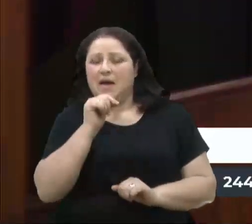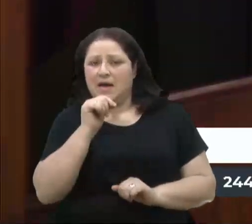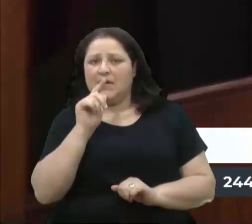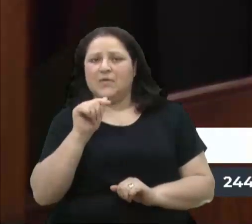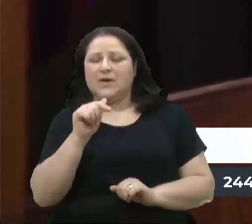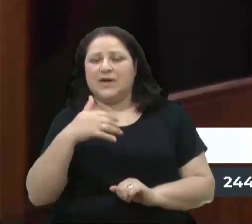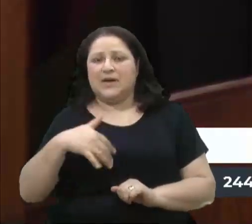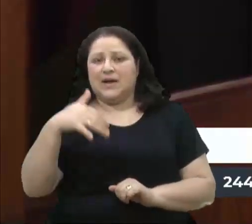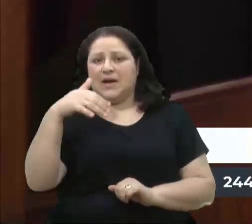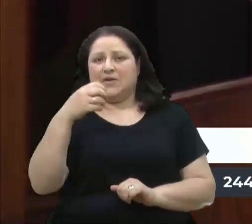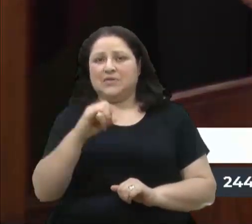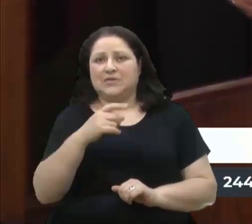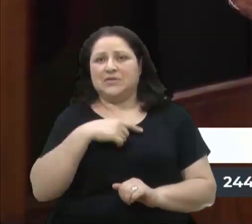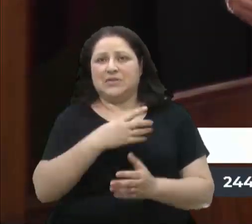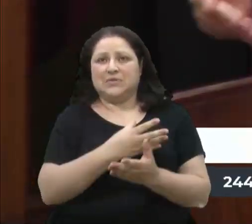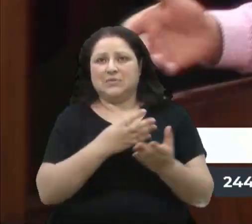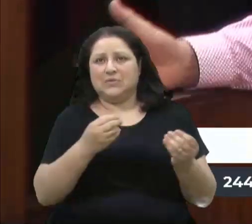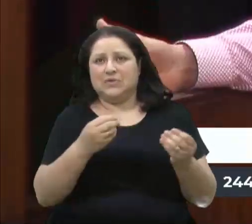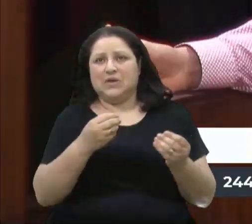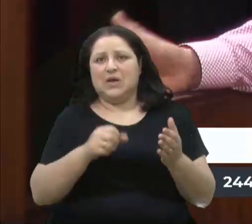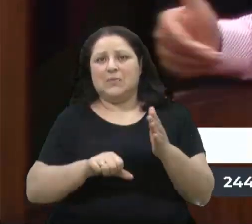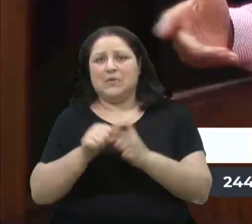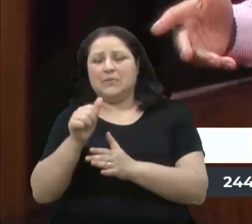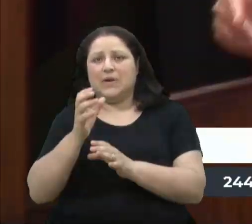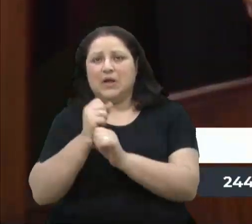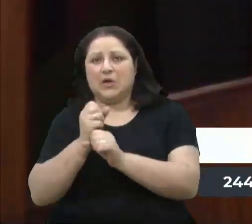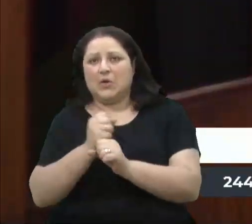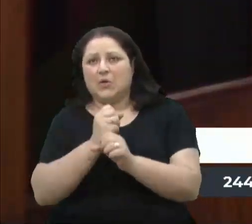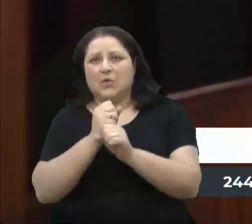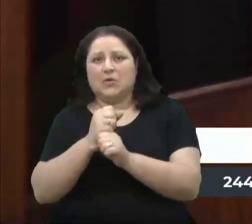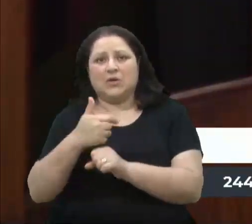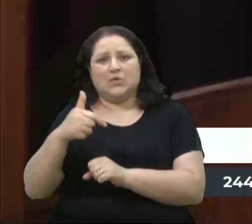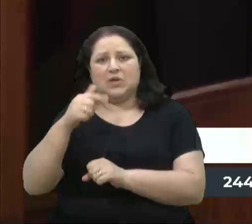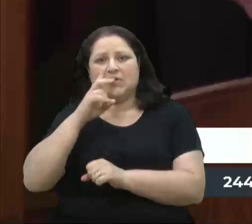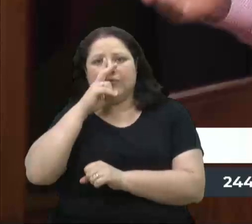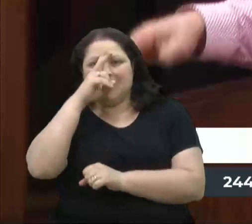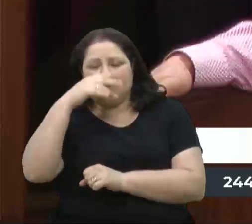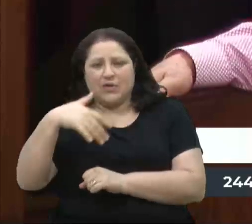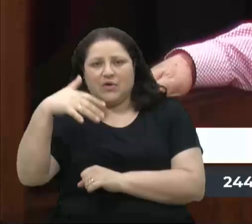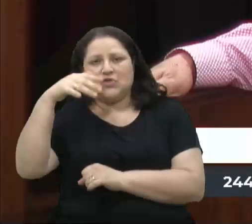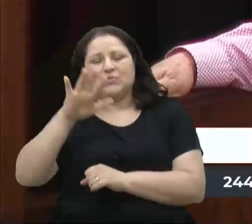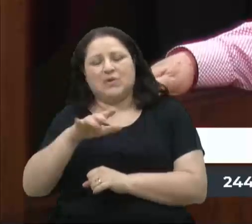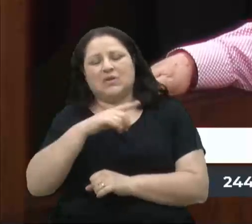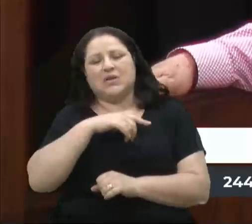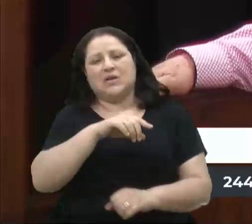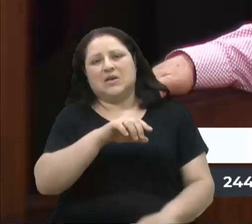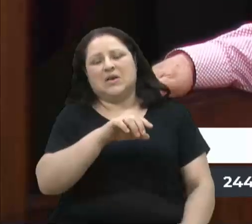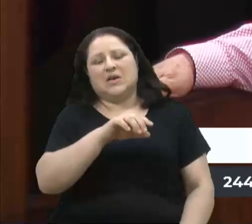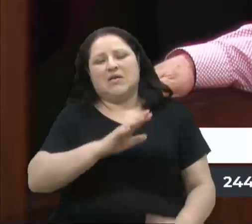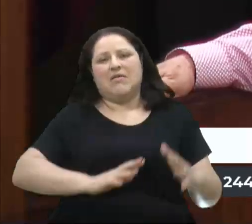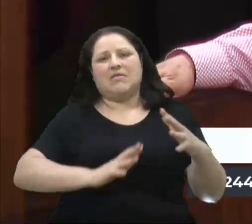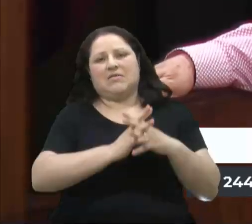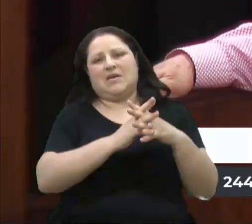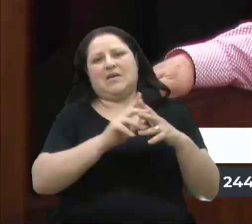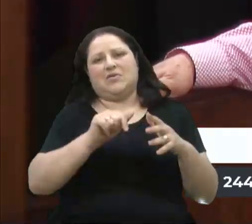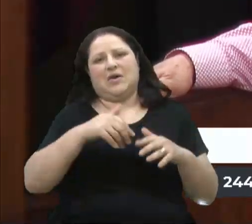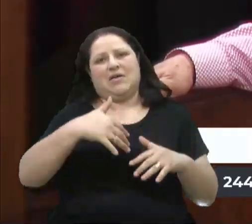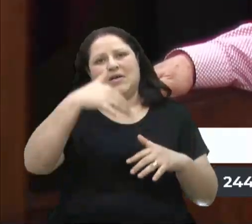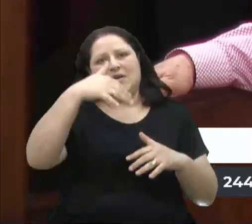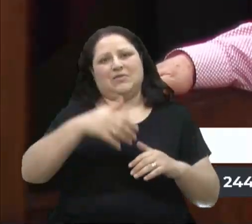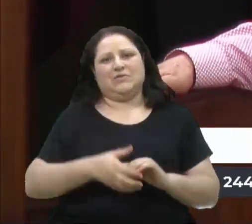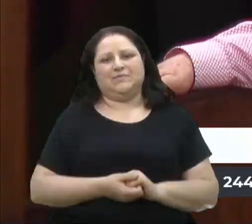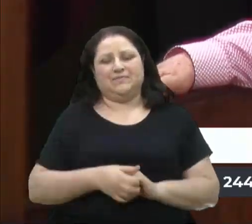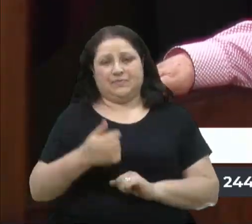excesso. A primeira conta não seria tão salgada, mas o excesso sim, que se torna salgado. E